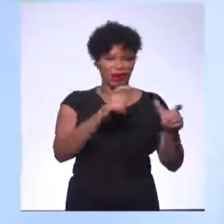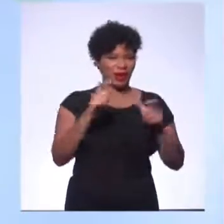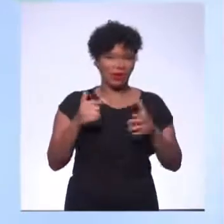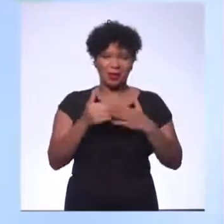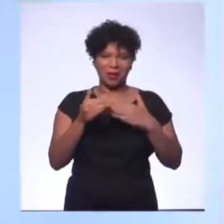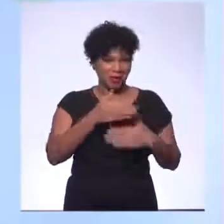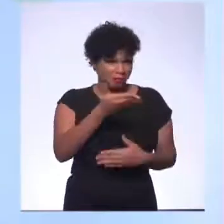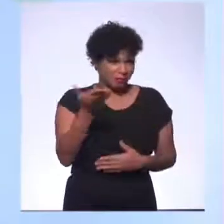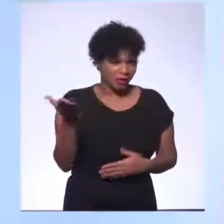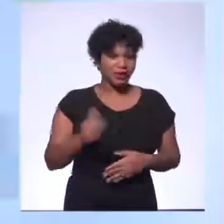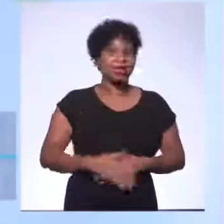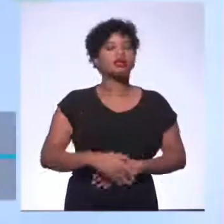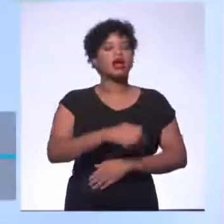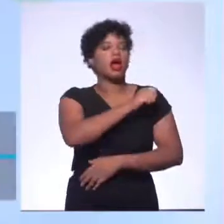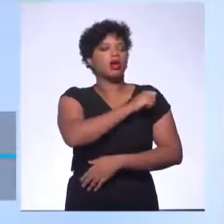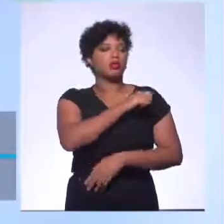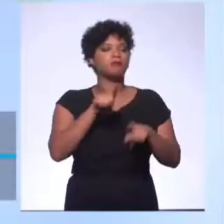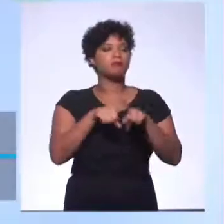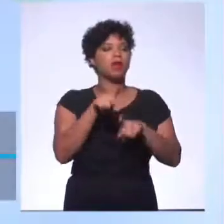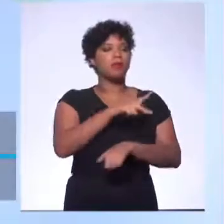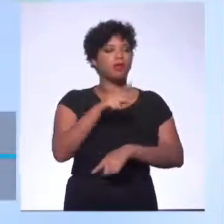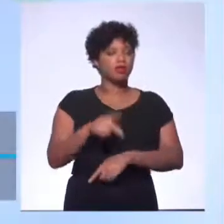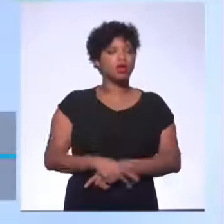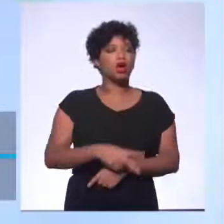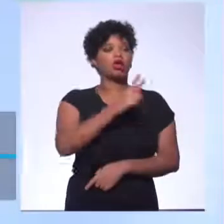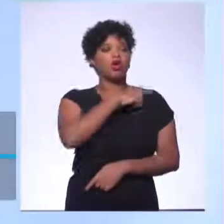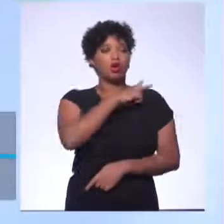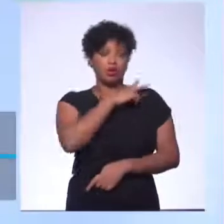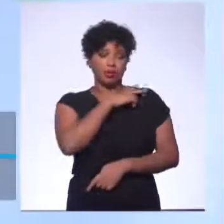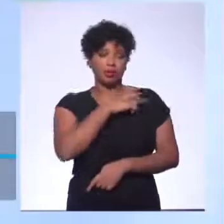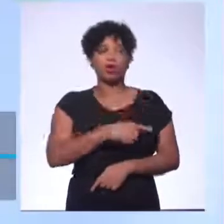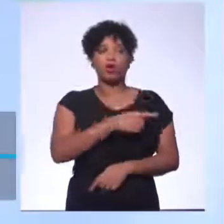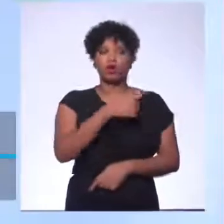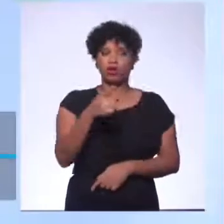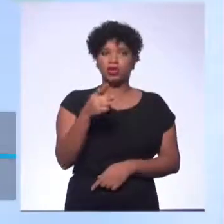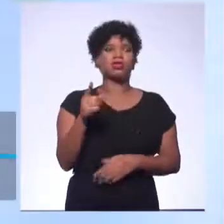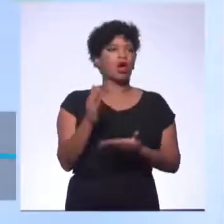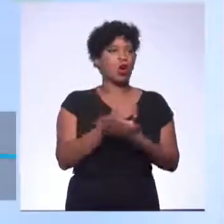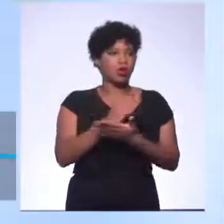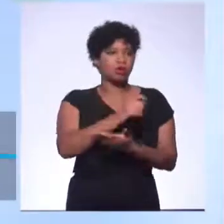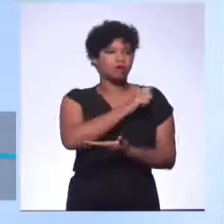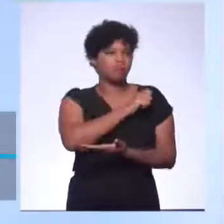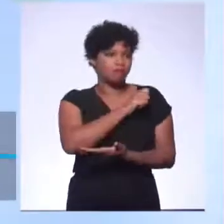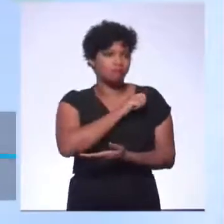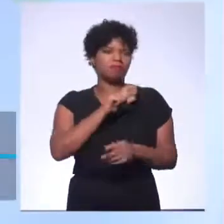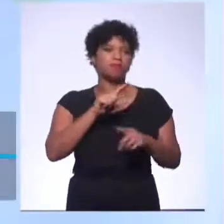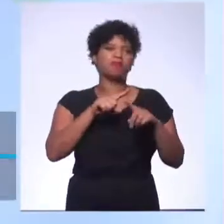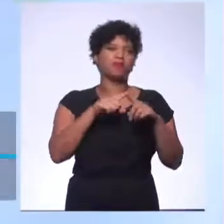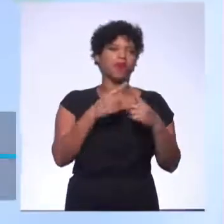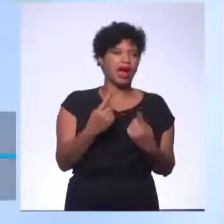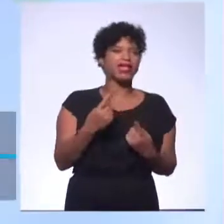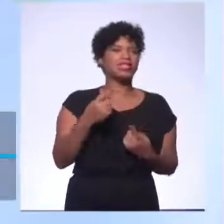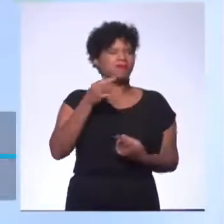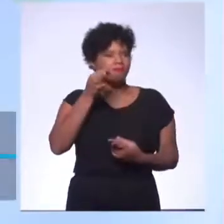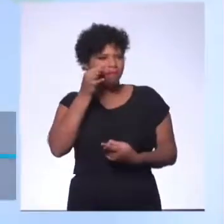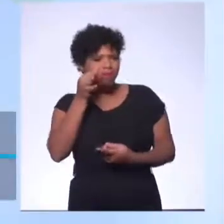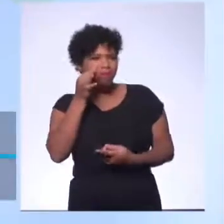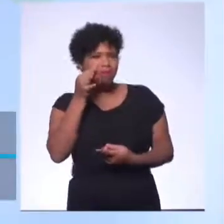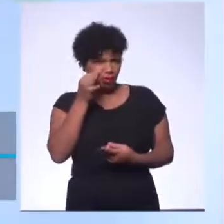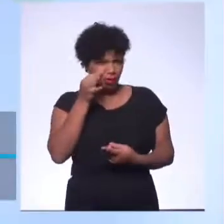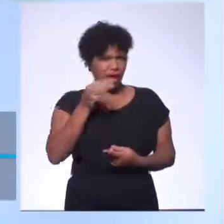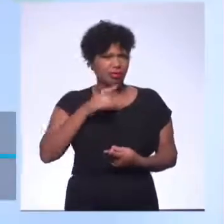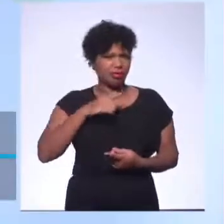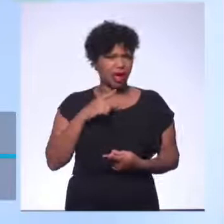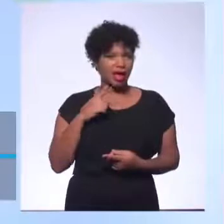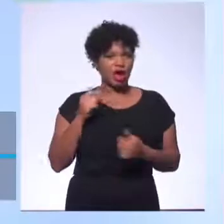alunos e professores aí da segunda série do ensino médio, você também que não é aluno, não é professor, mas tem acompanhado as nossas aulas,